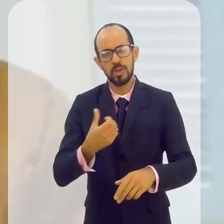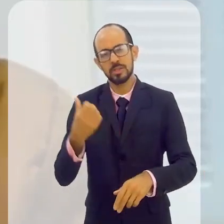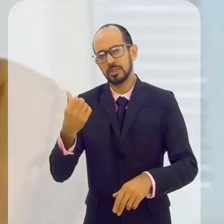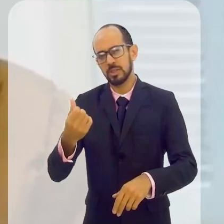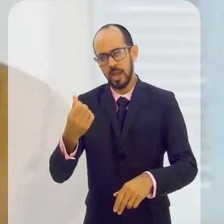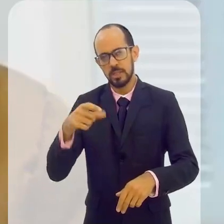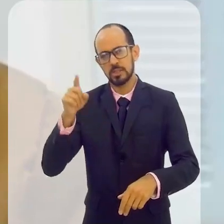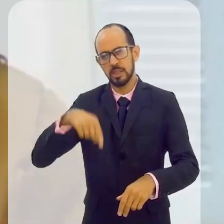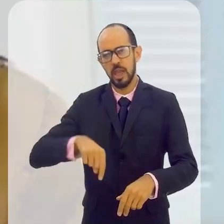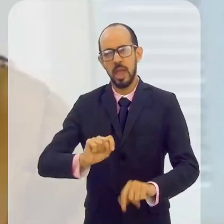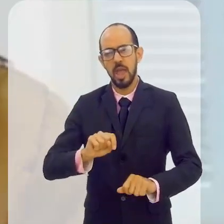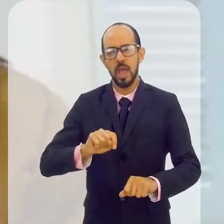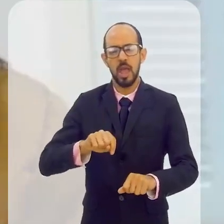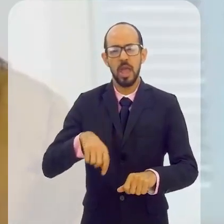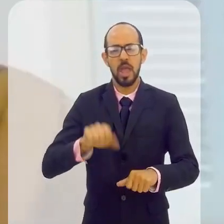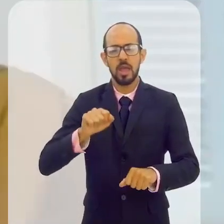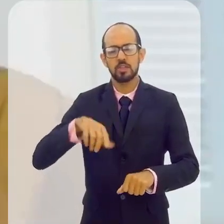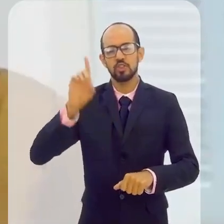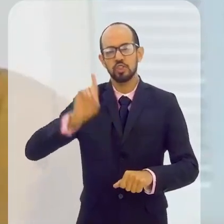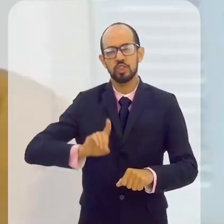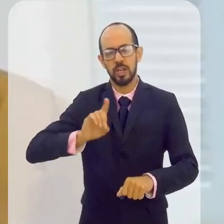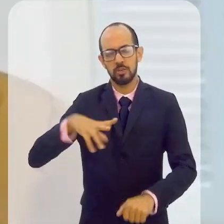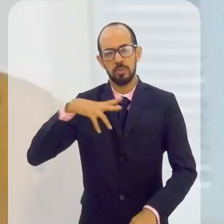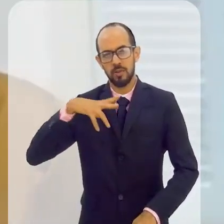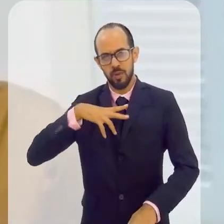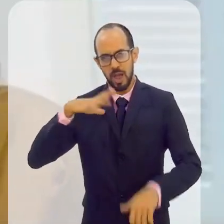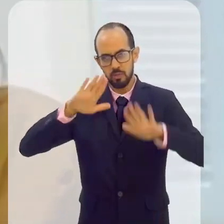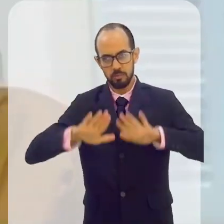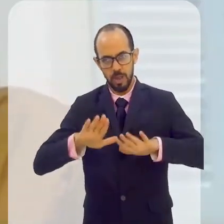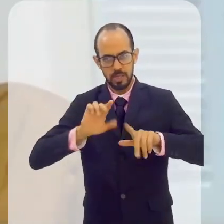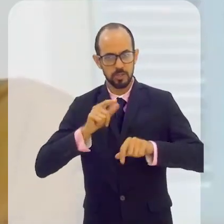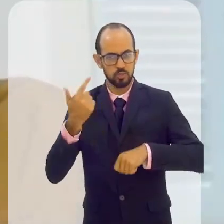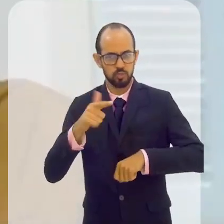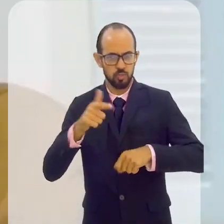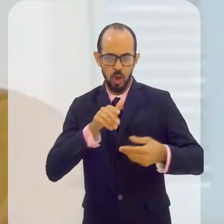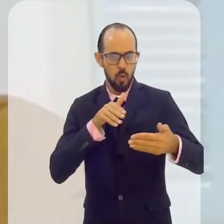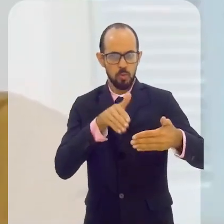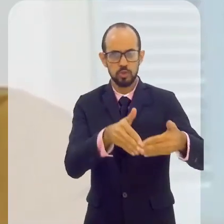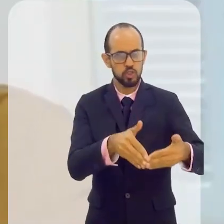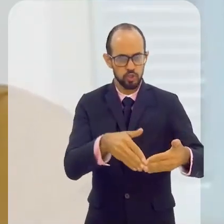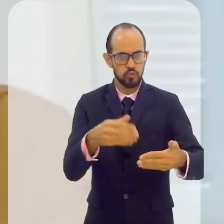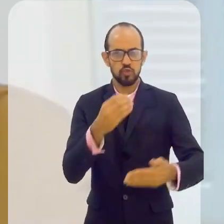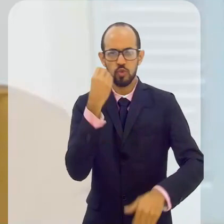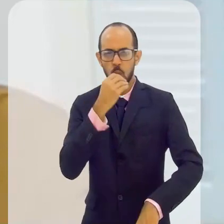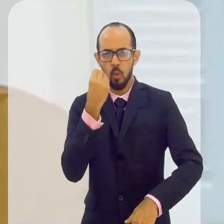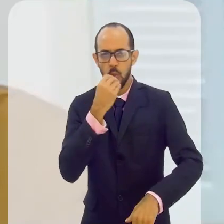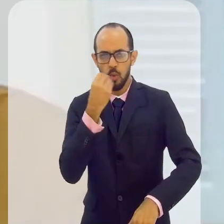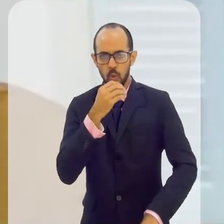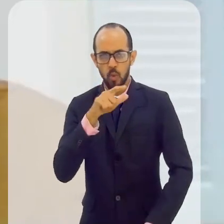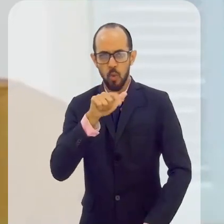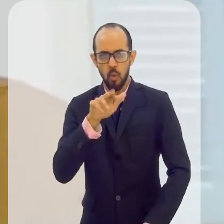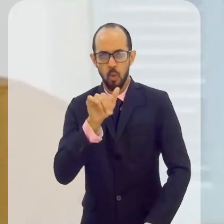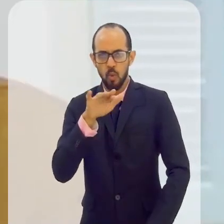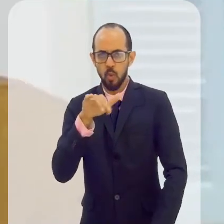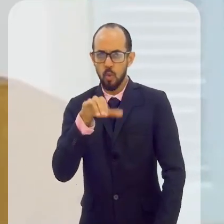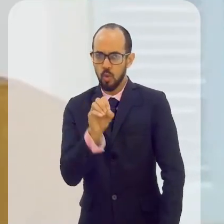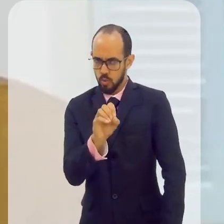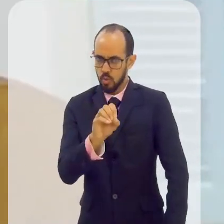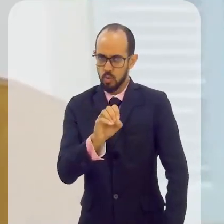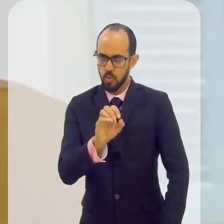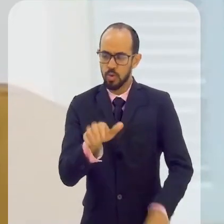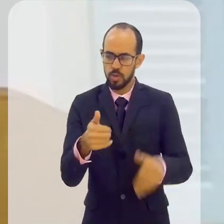Educacional Serra dos Órgãos, que é uma instituição de direito privado, porém sem fins lucrativos.